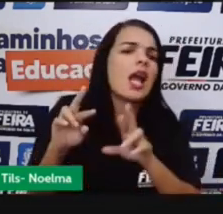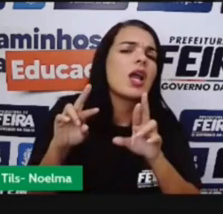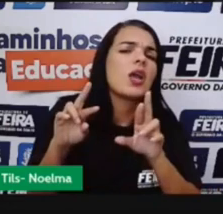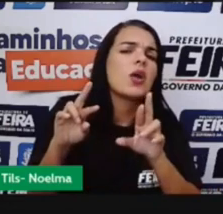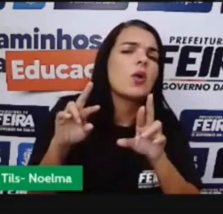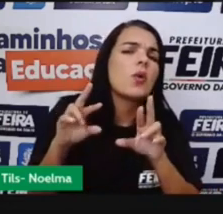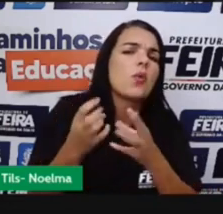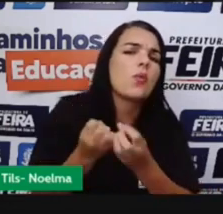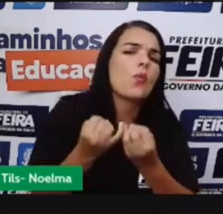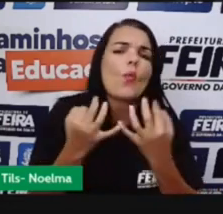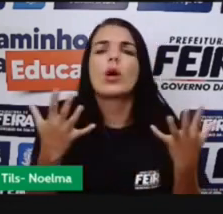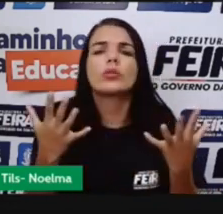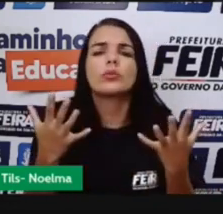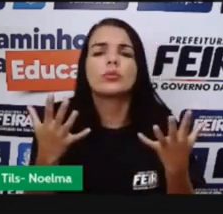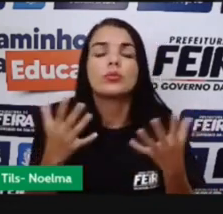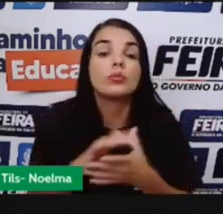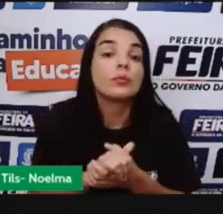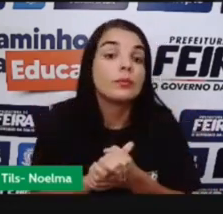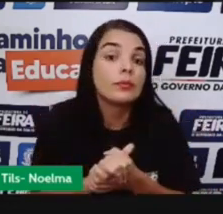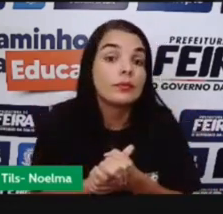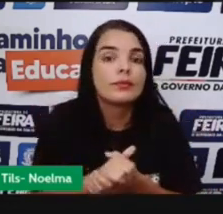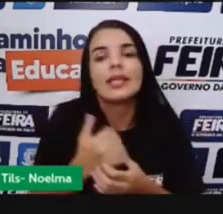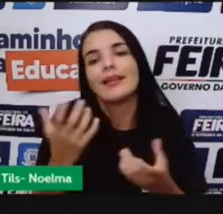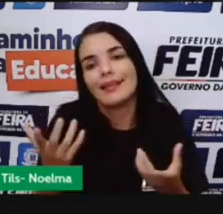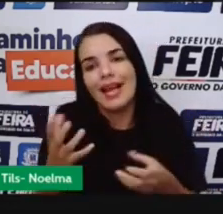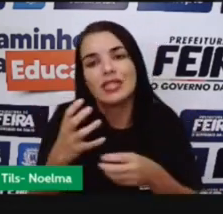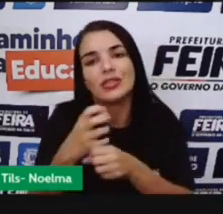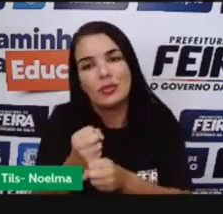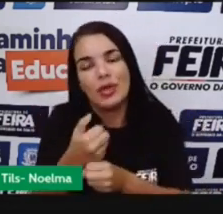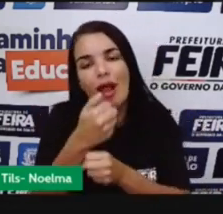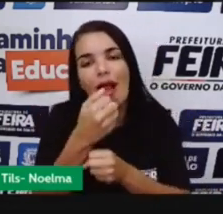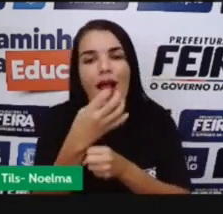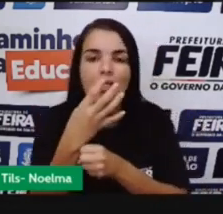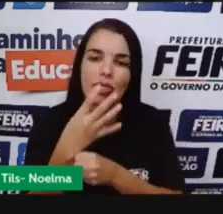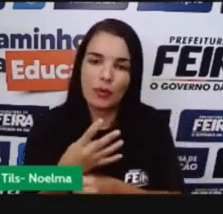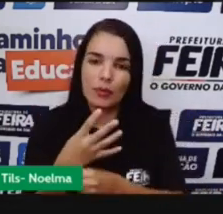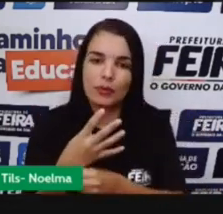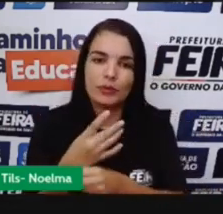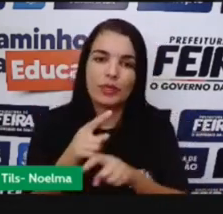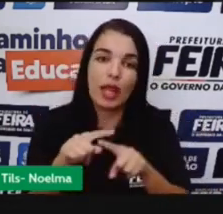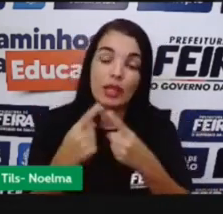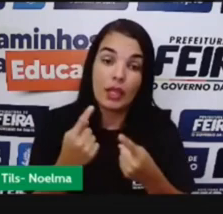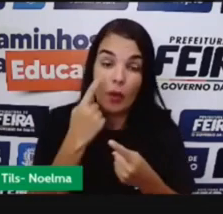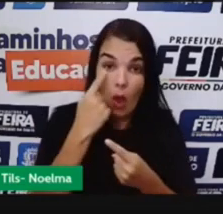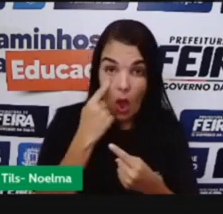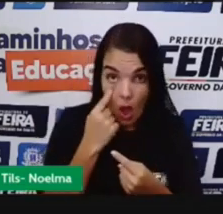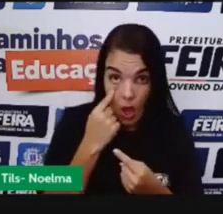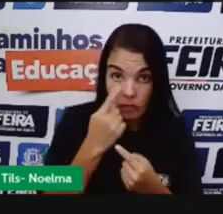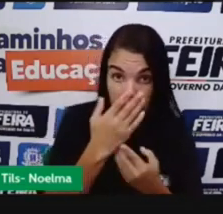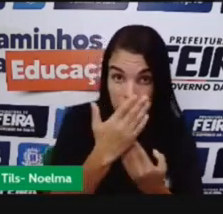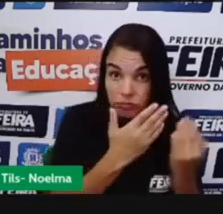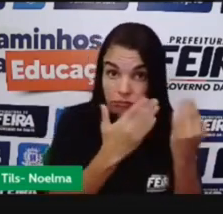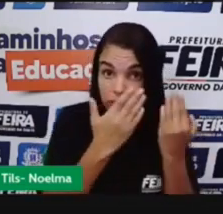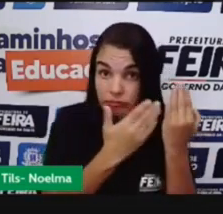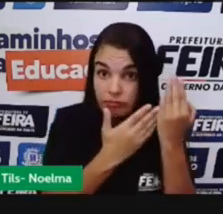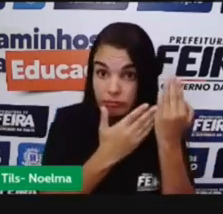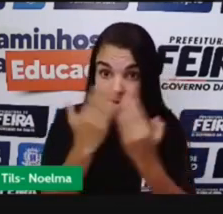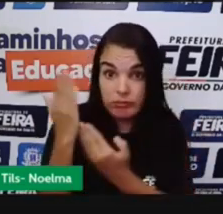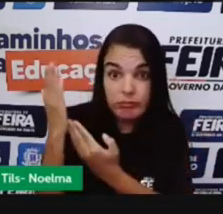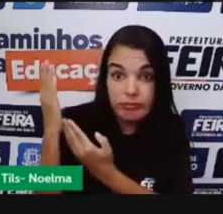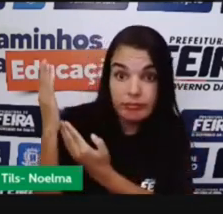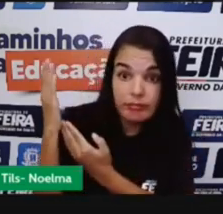2, qual é o valor? 14. 7 vezes 2, 14. Para